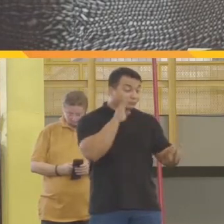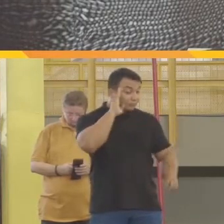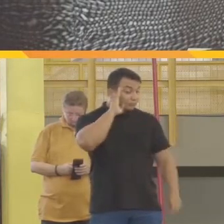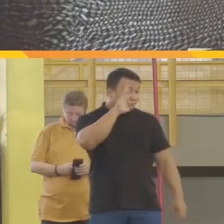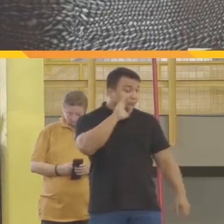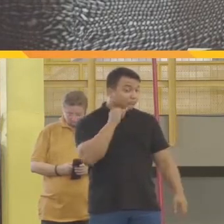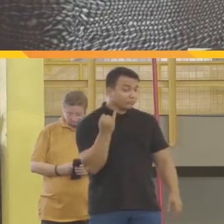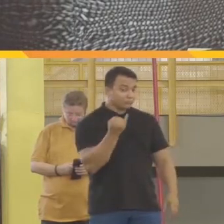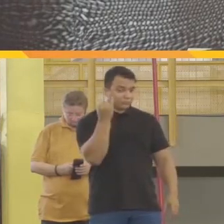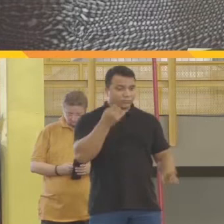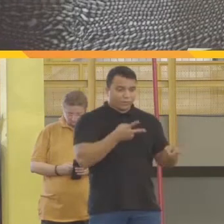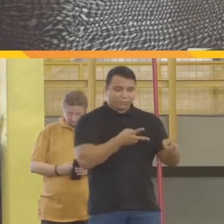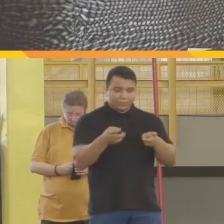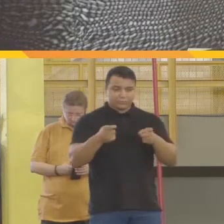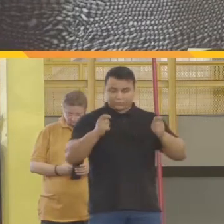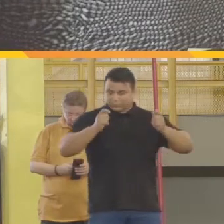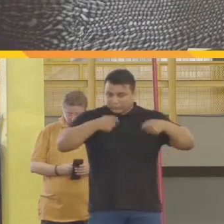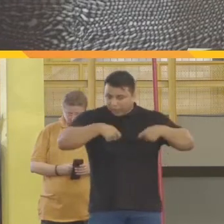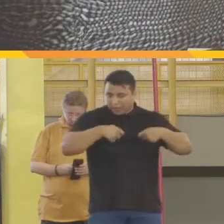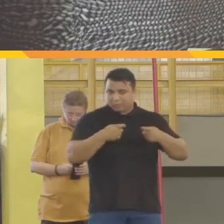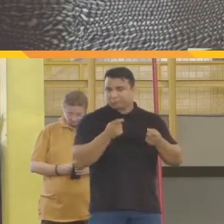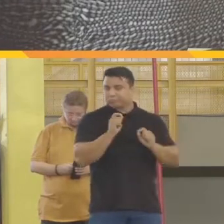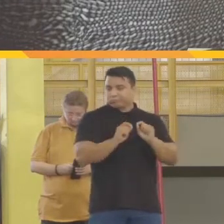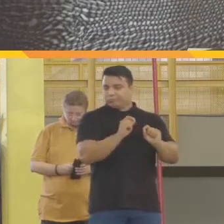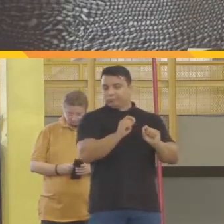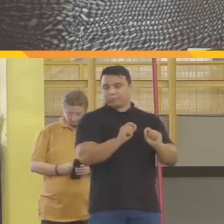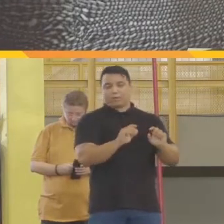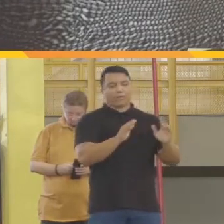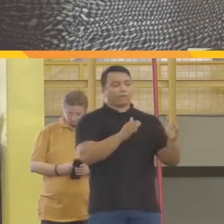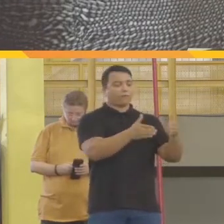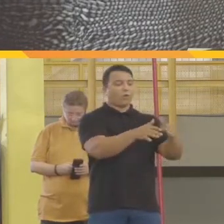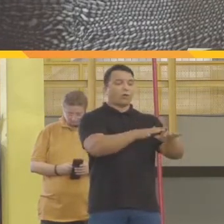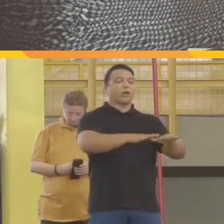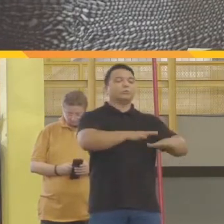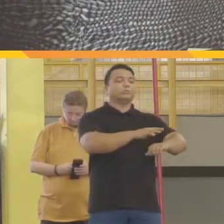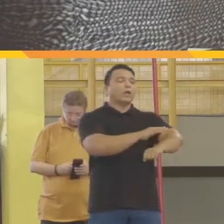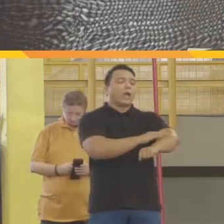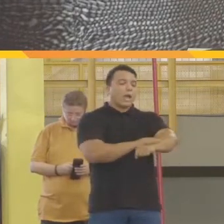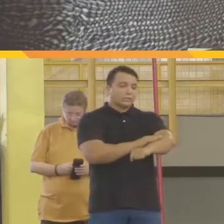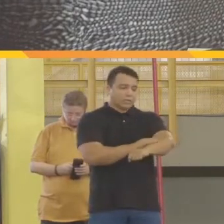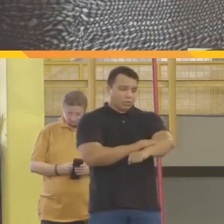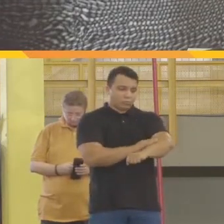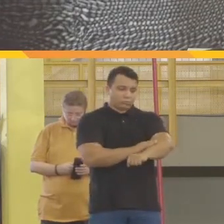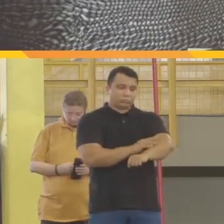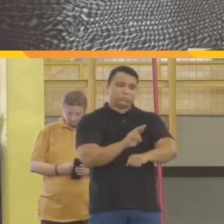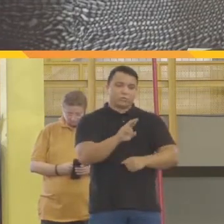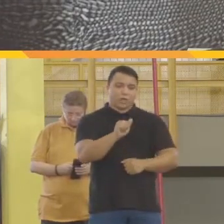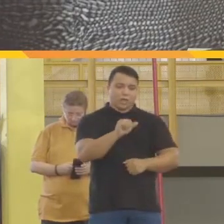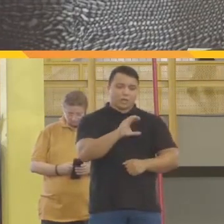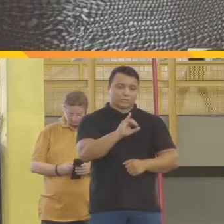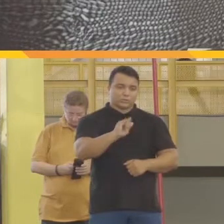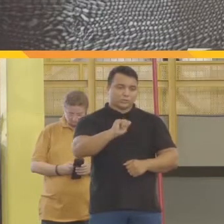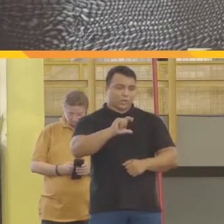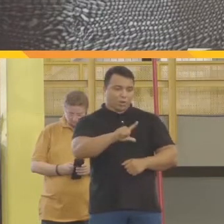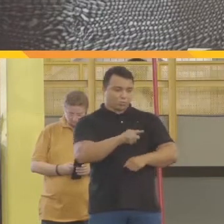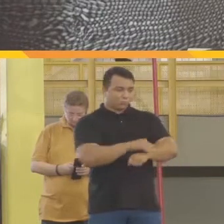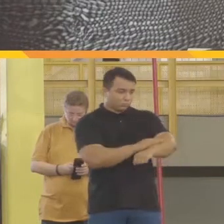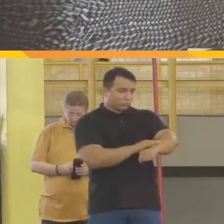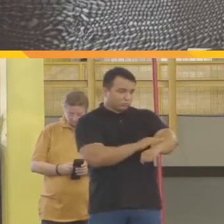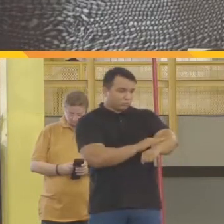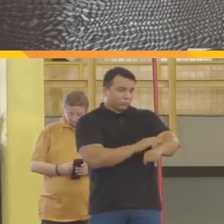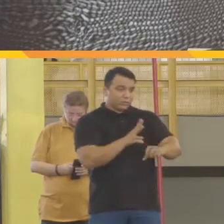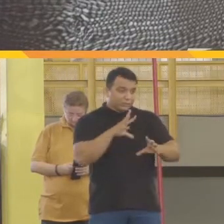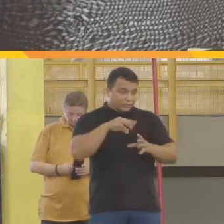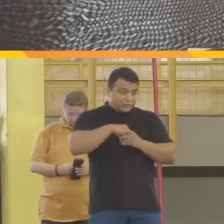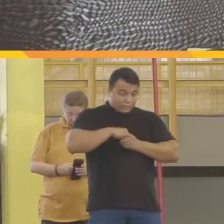nós iremos perceber nesse processo é exatamente a questão racial. A questão racial, ela será